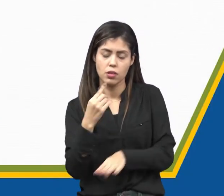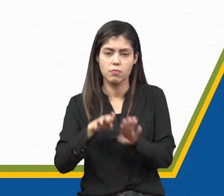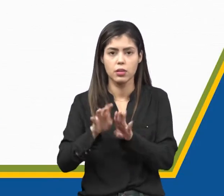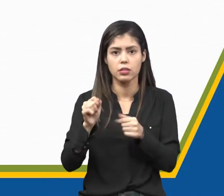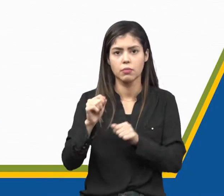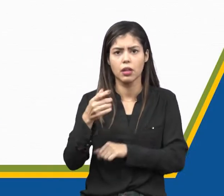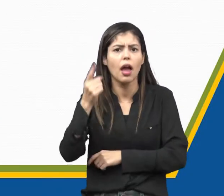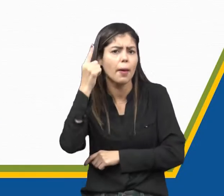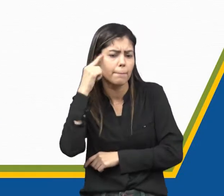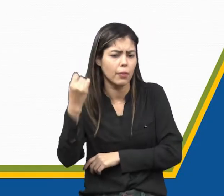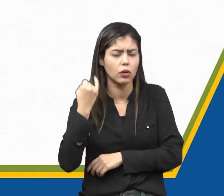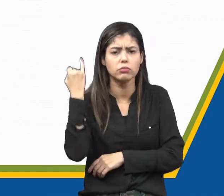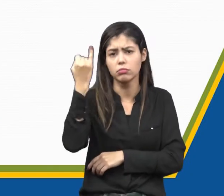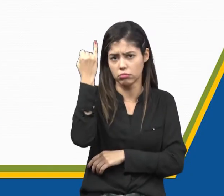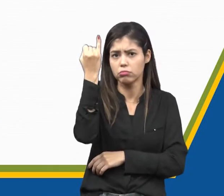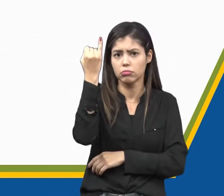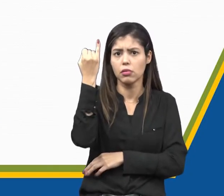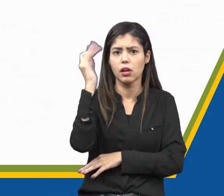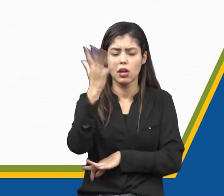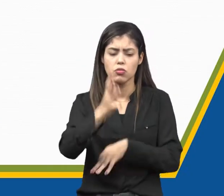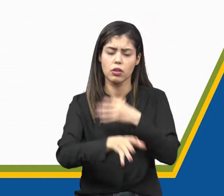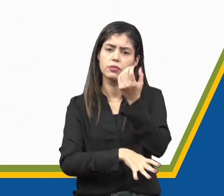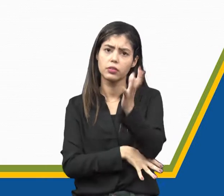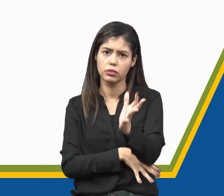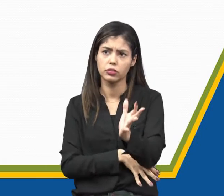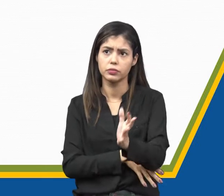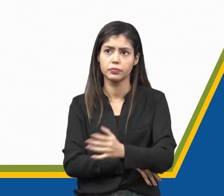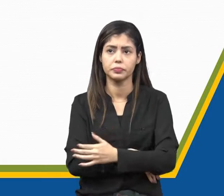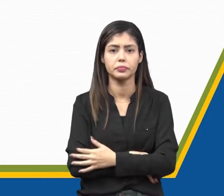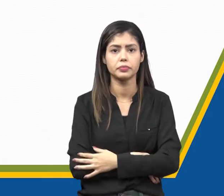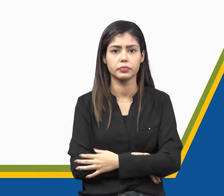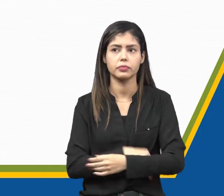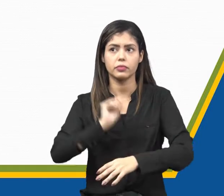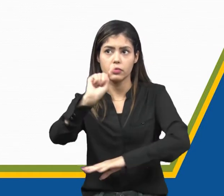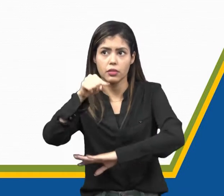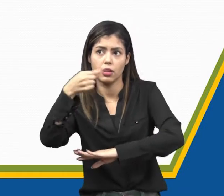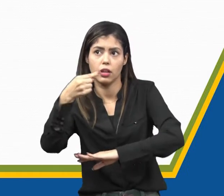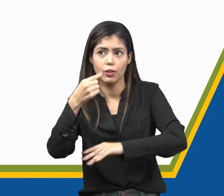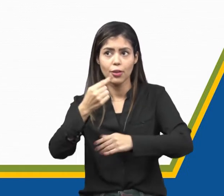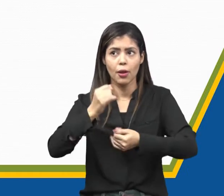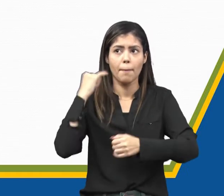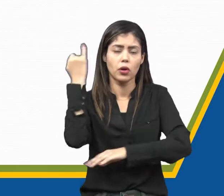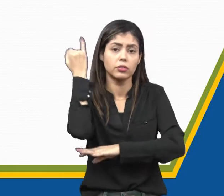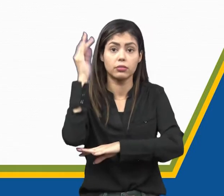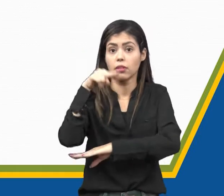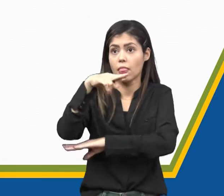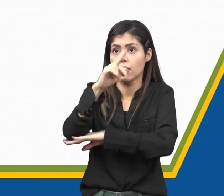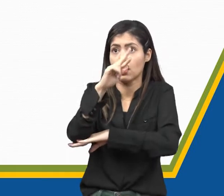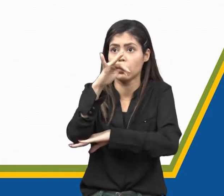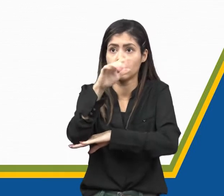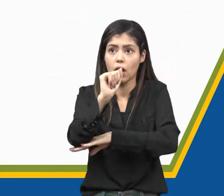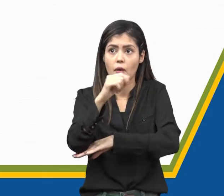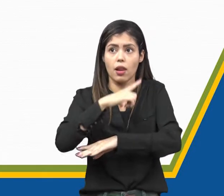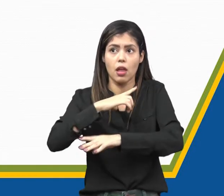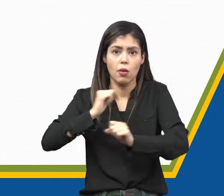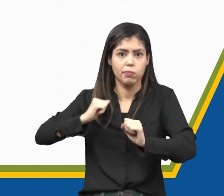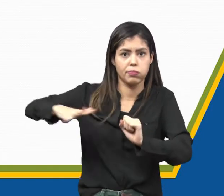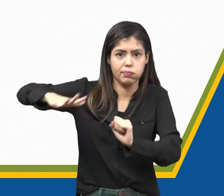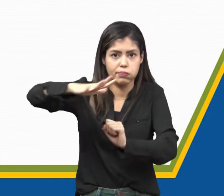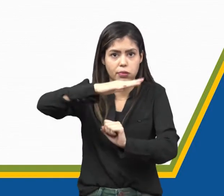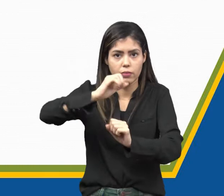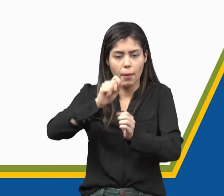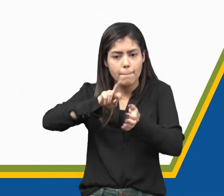temos a noção da importância que são as florestas. Além da sua importância natural, ela abriga uma